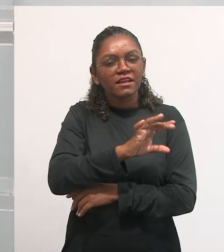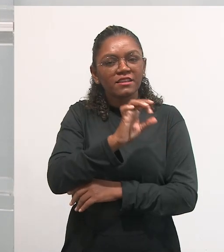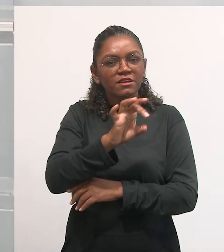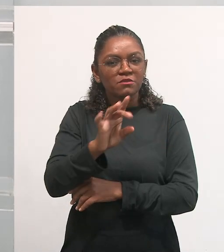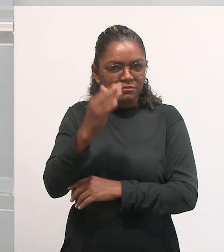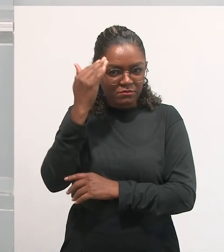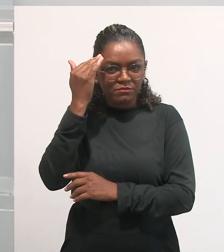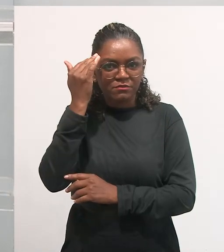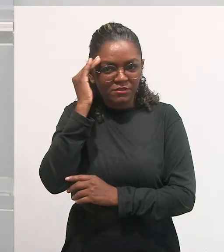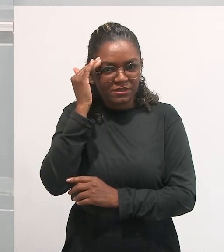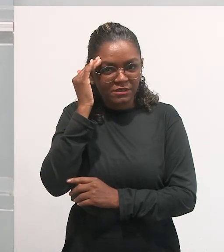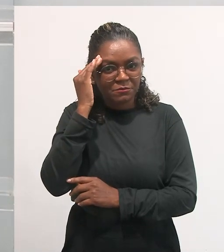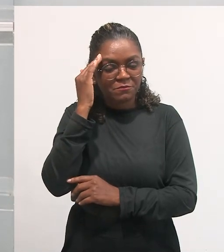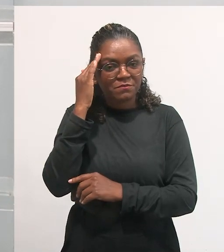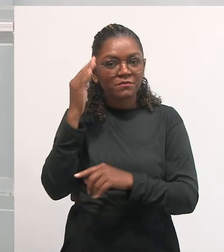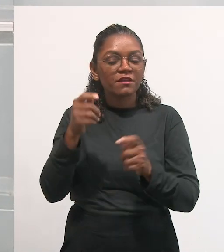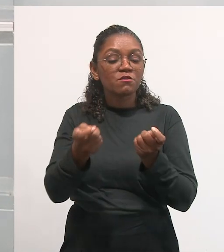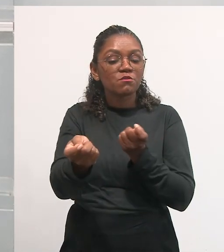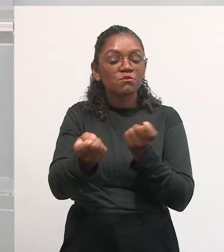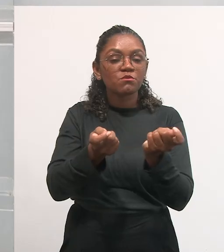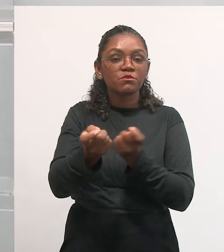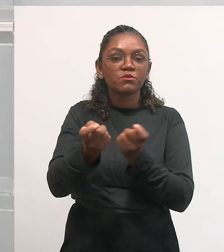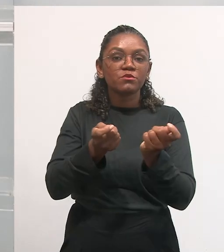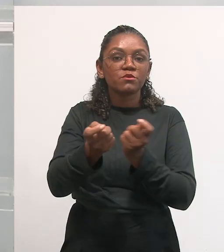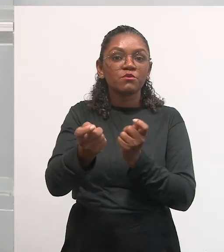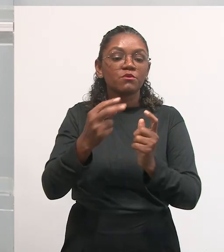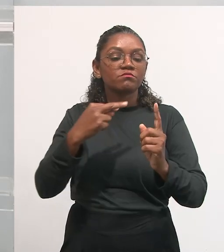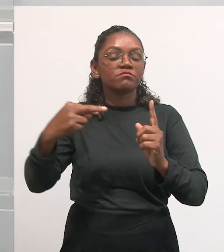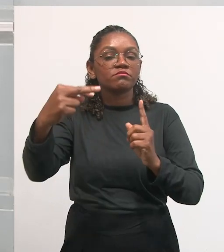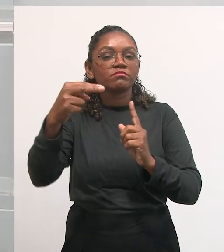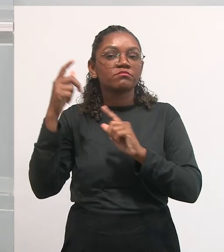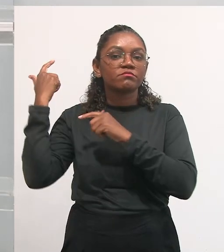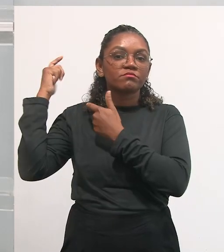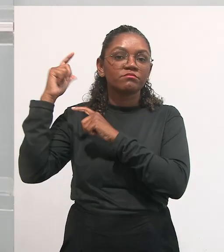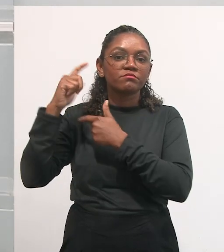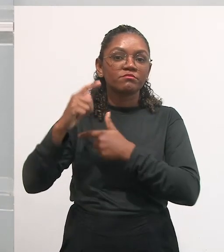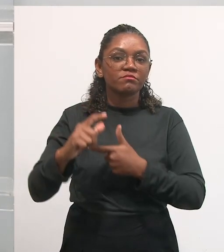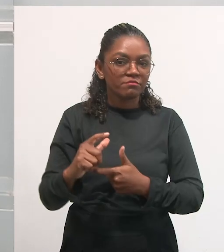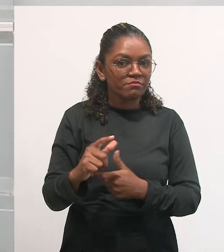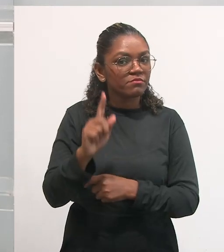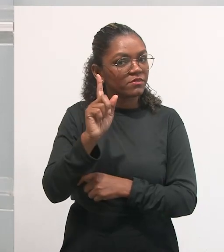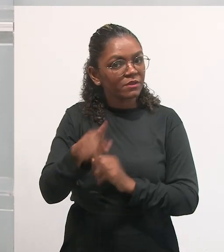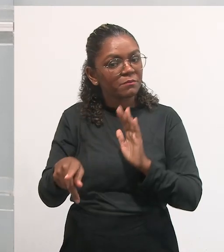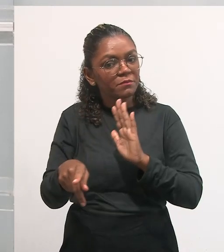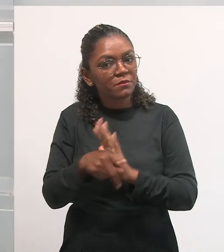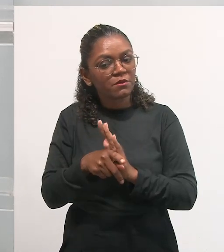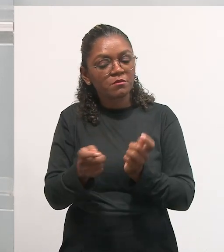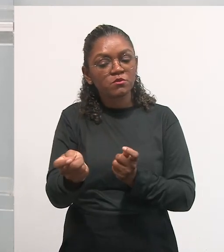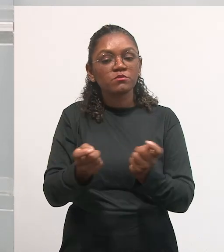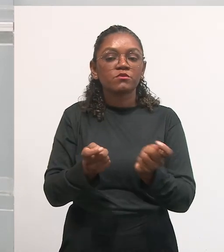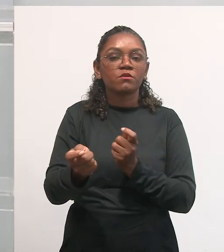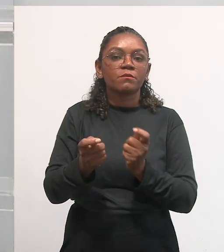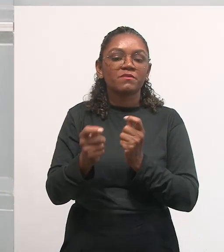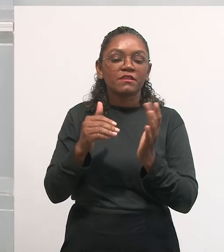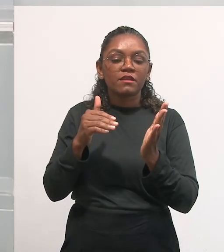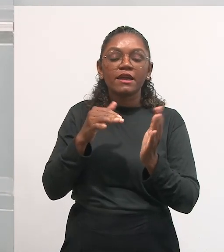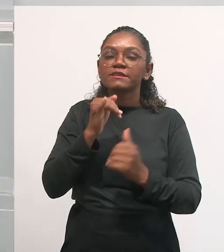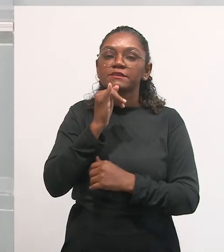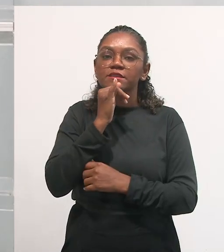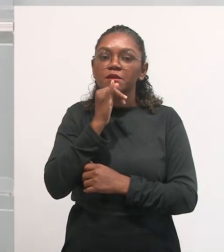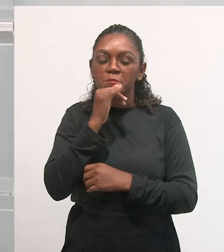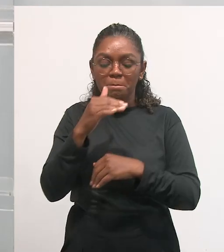como um instrumento de controle num perspectiva tradicional como um instrumento de controle só pode saber até essa